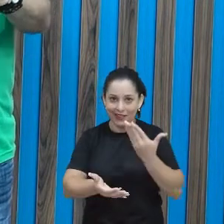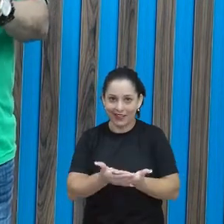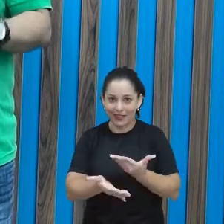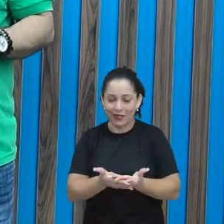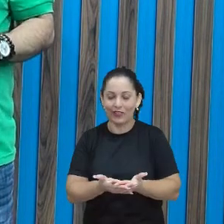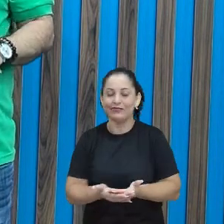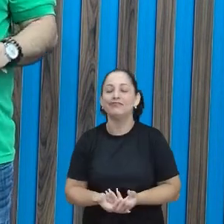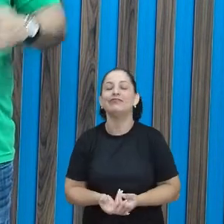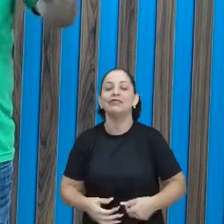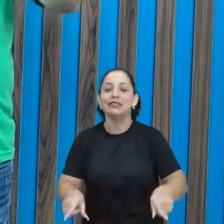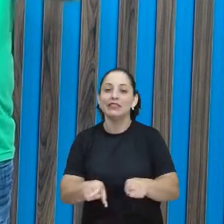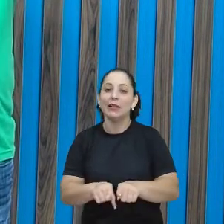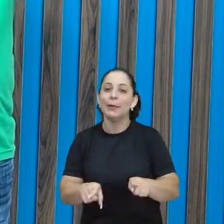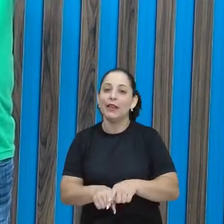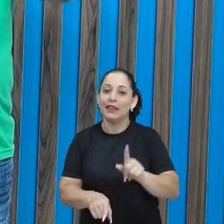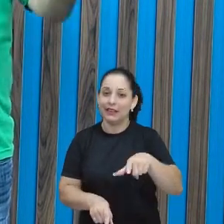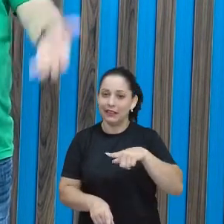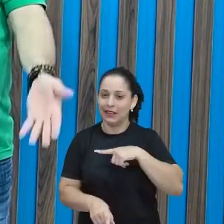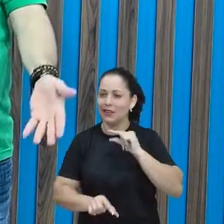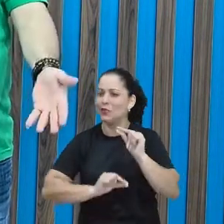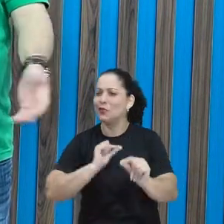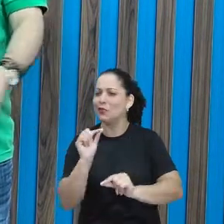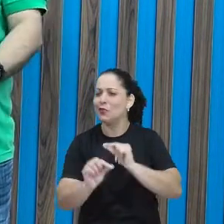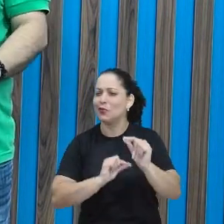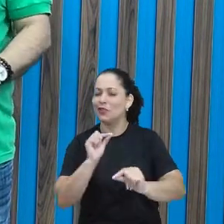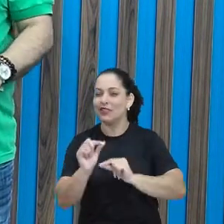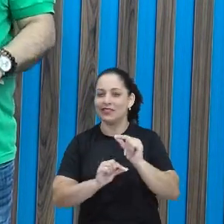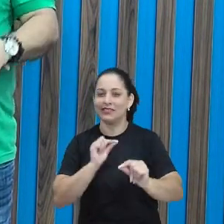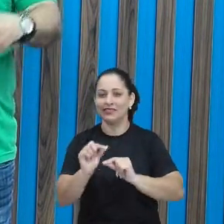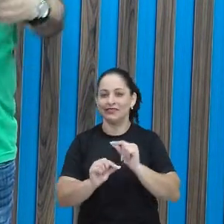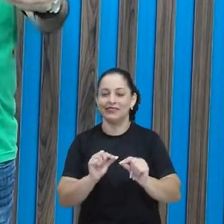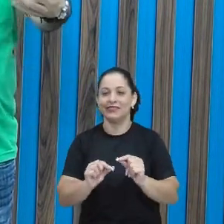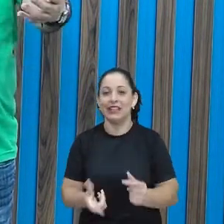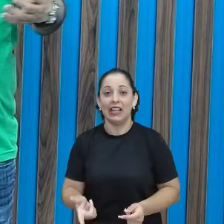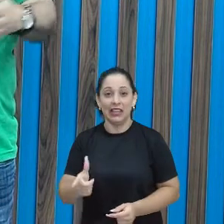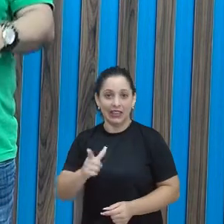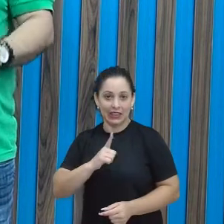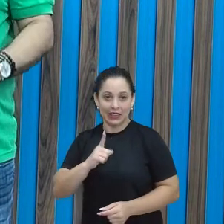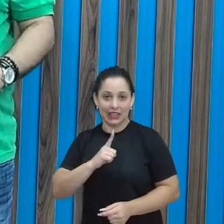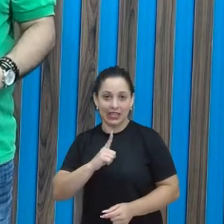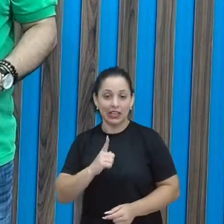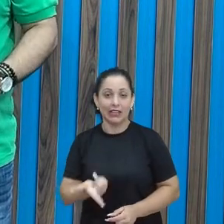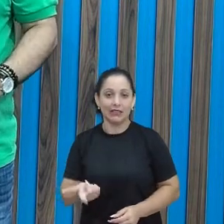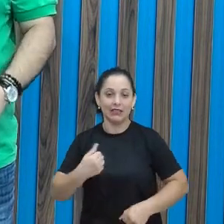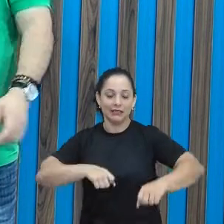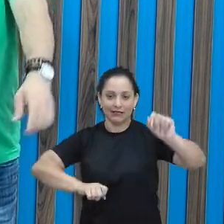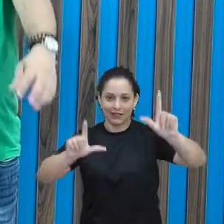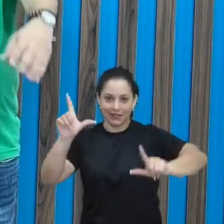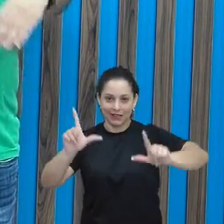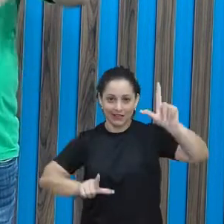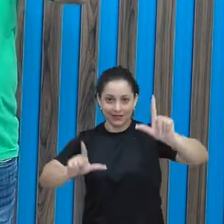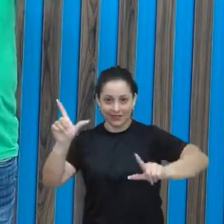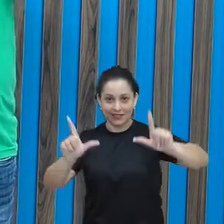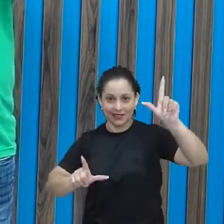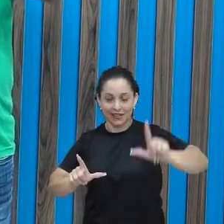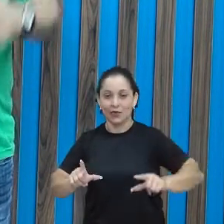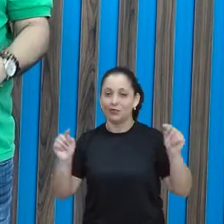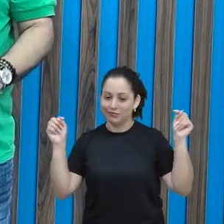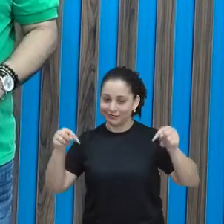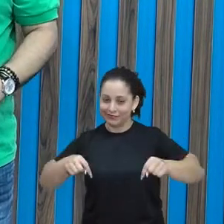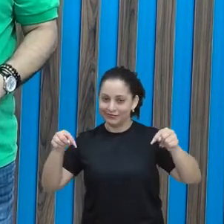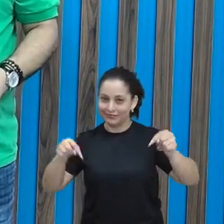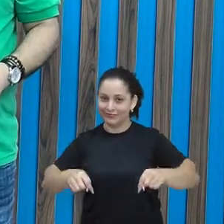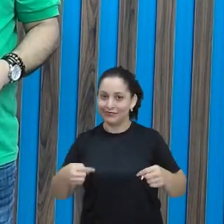Mas fora o aplicativo, você tem agora a exibição ao vivo aqui pela TV Nova. À tarde,